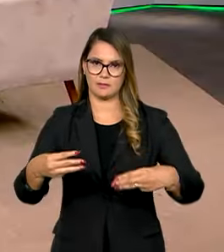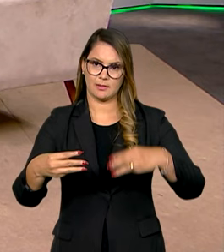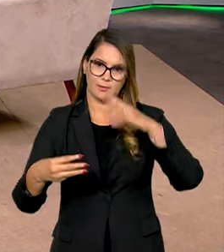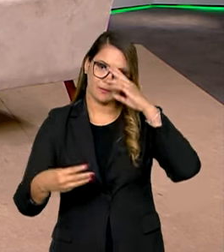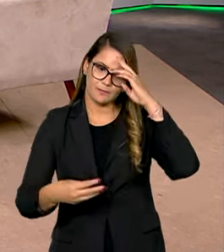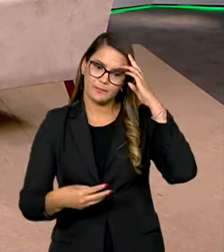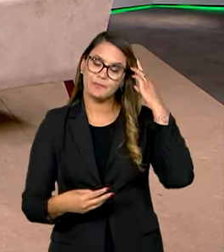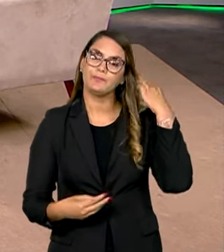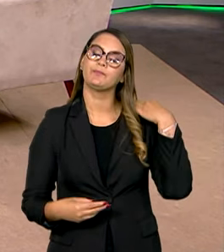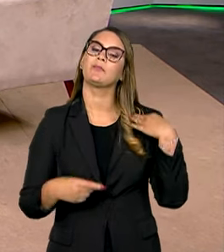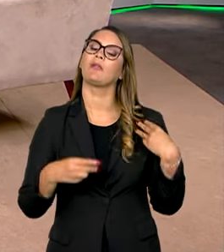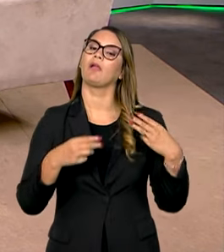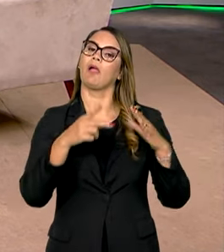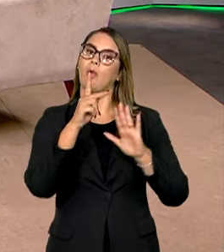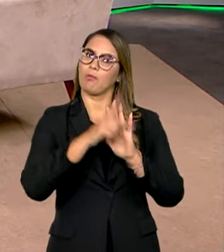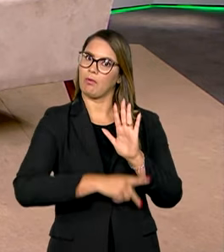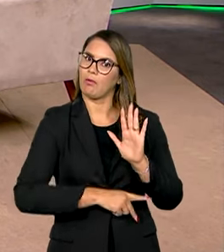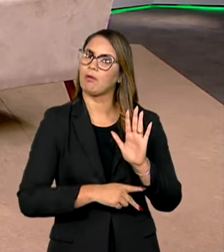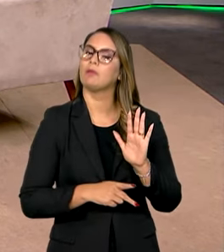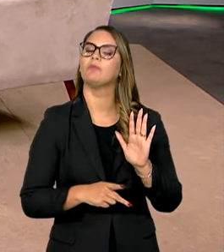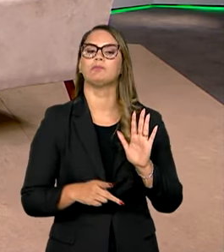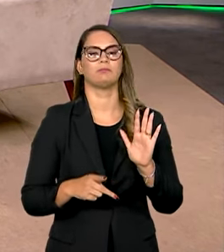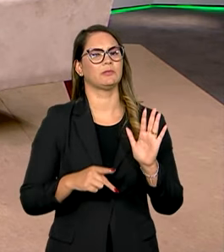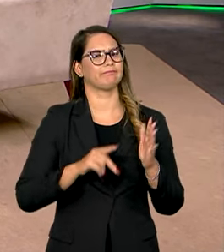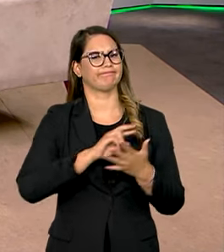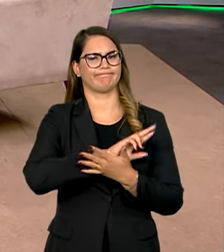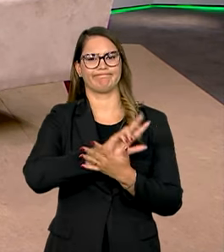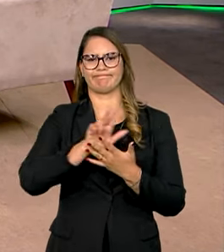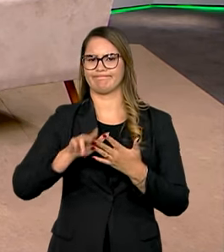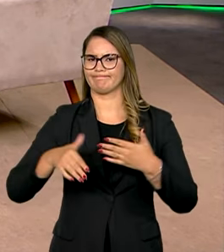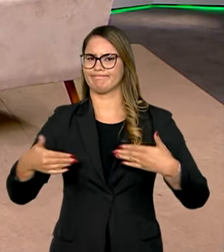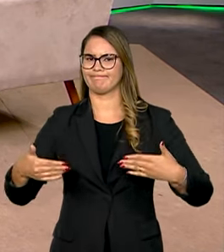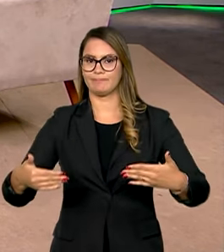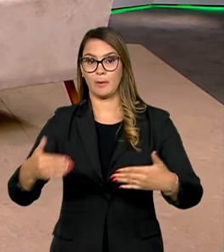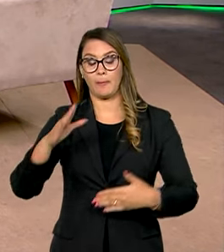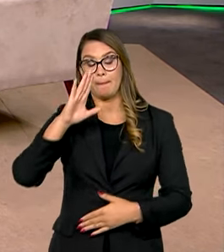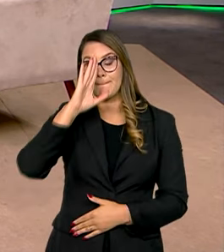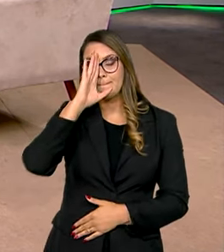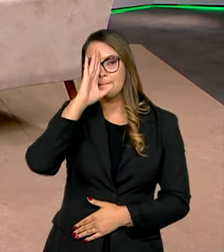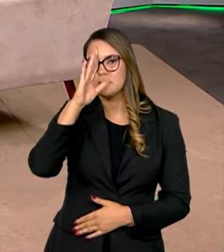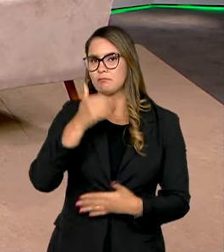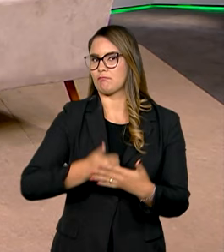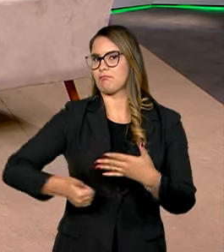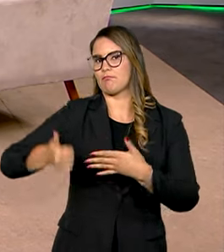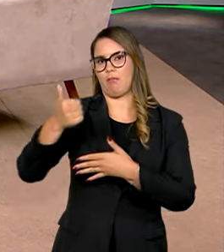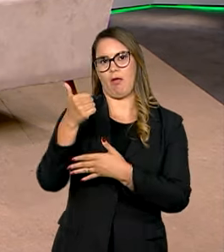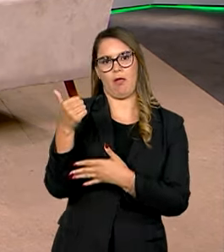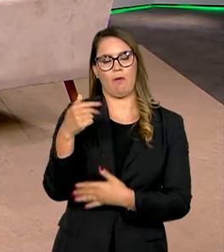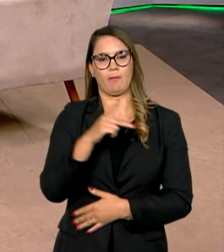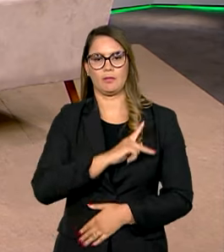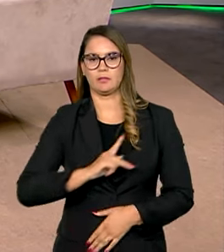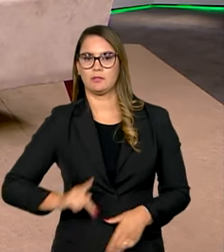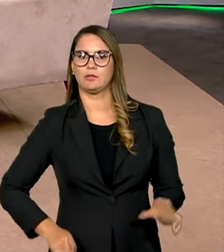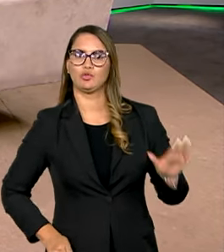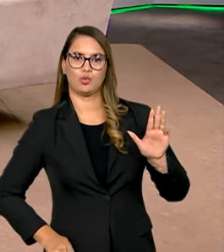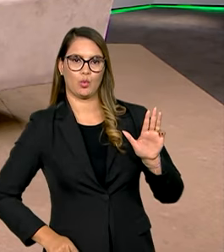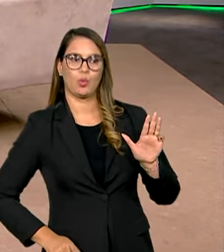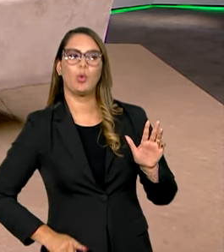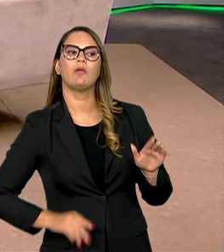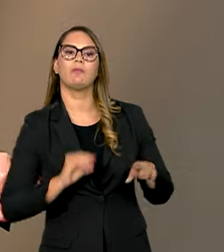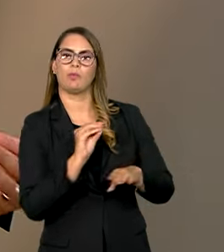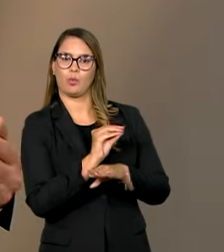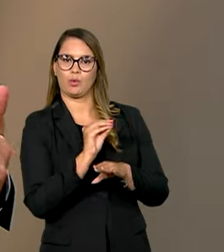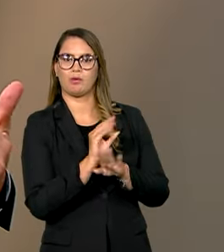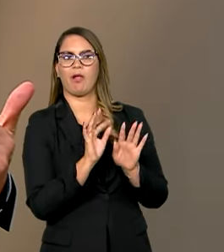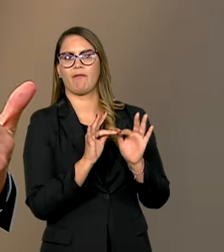Esse programa, Roberto, é um programa bastante transversal. É um programa prioritário para o presidente Lula. A gente precisa cuidar das famílias que estão em situação